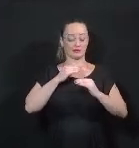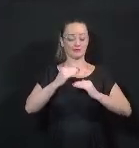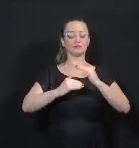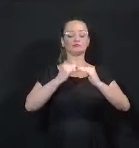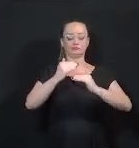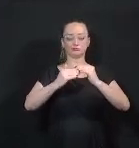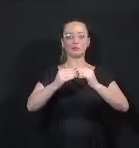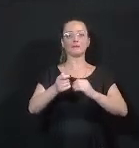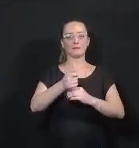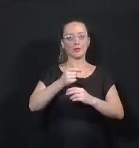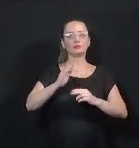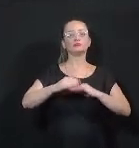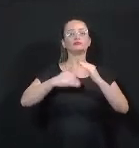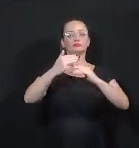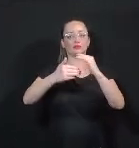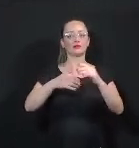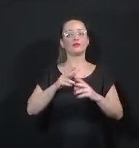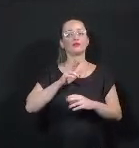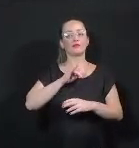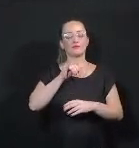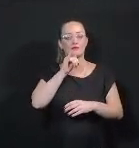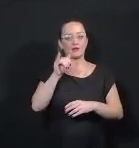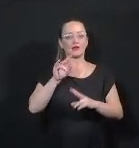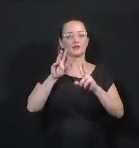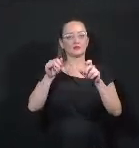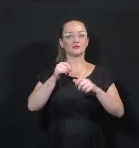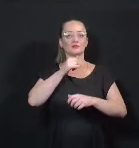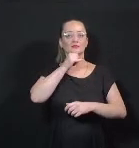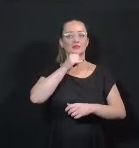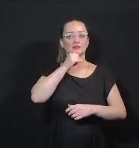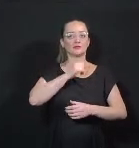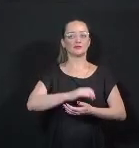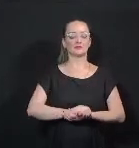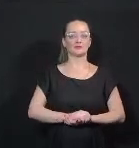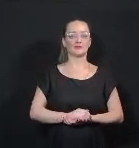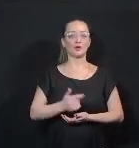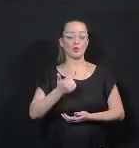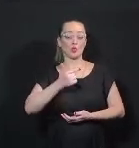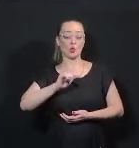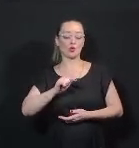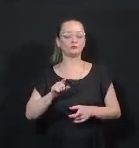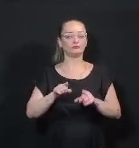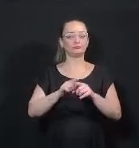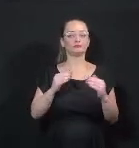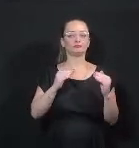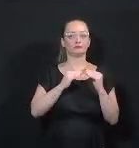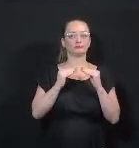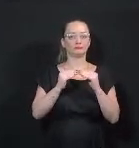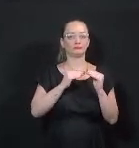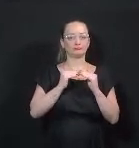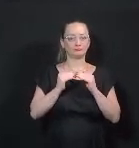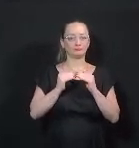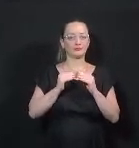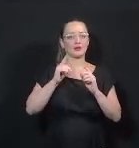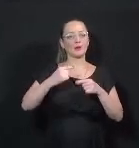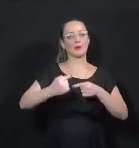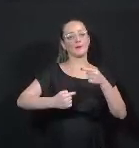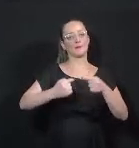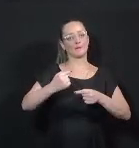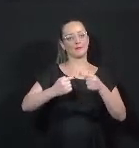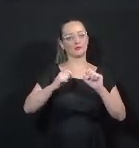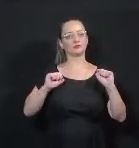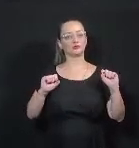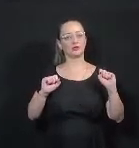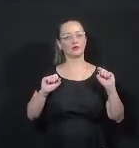vamos falar sobre esses exemplos. O outro ponto consensual foram as políticas de enfrentamento